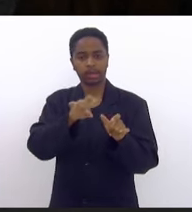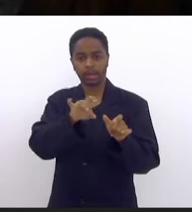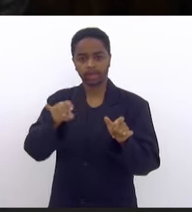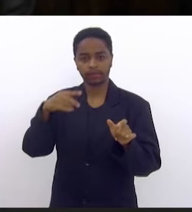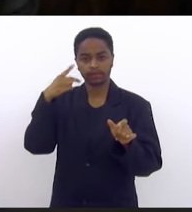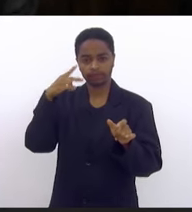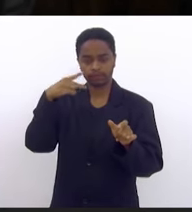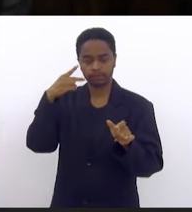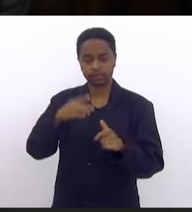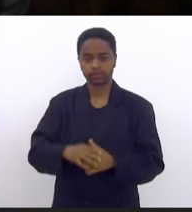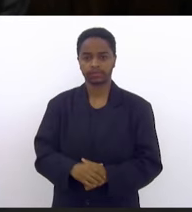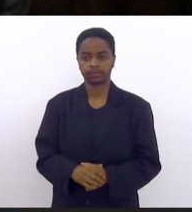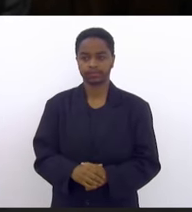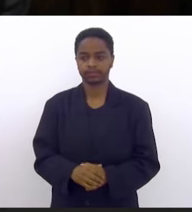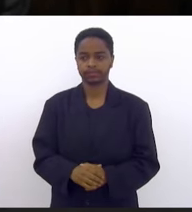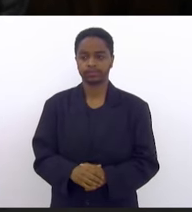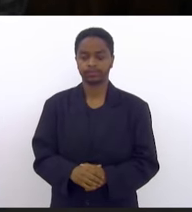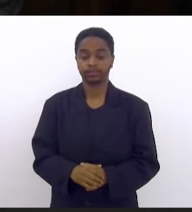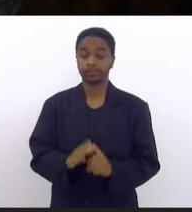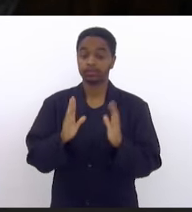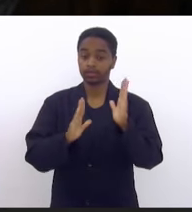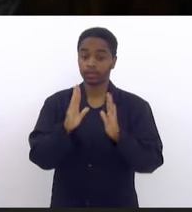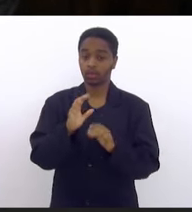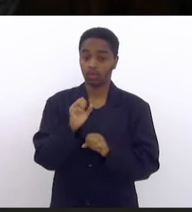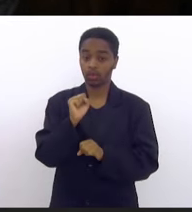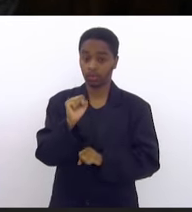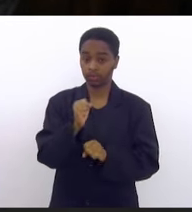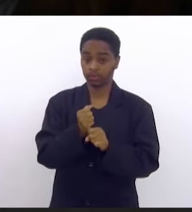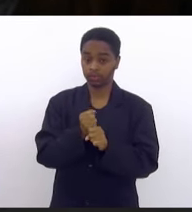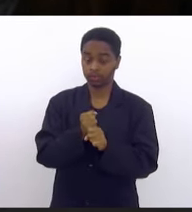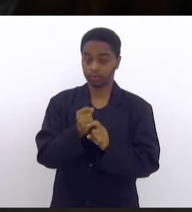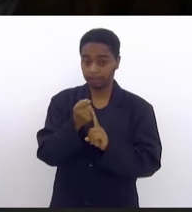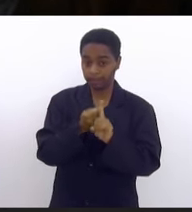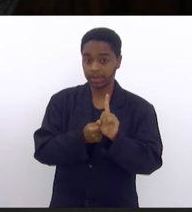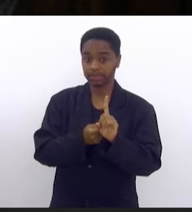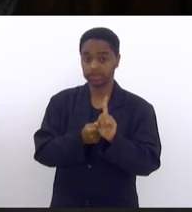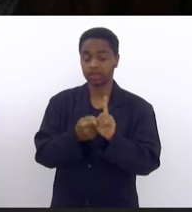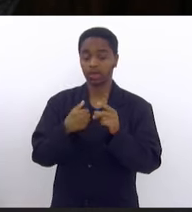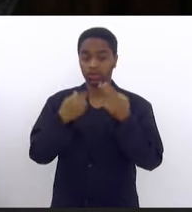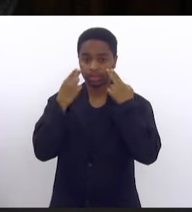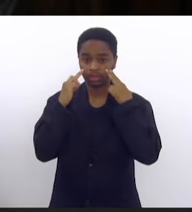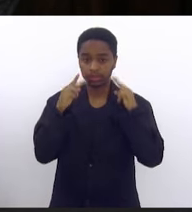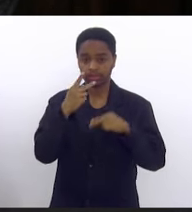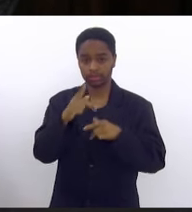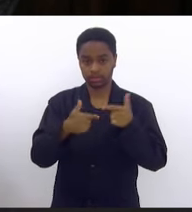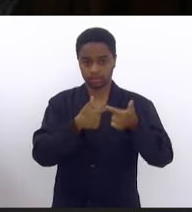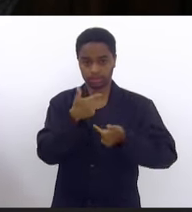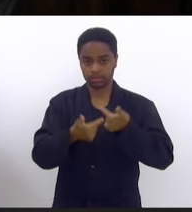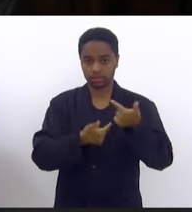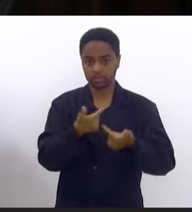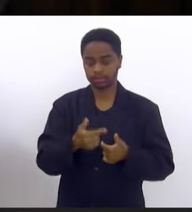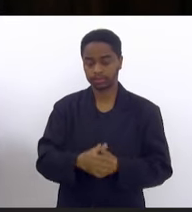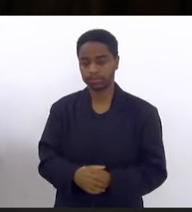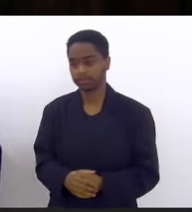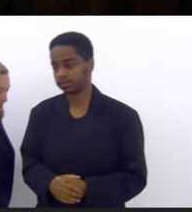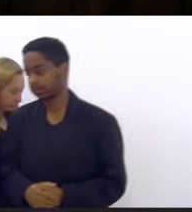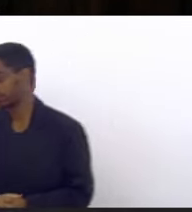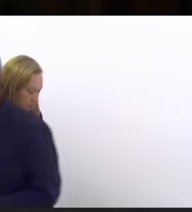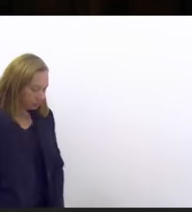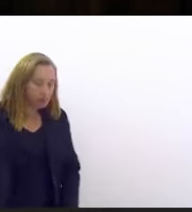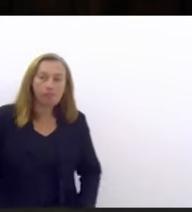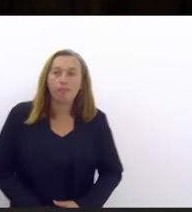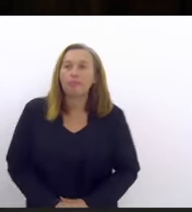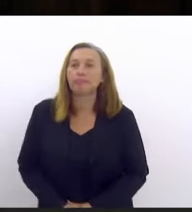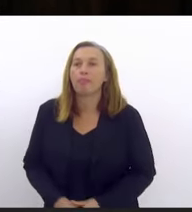Deputado, nesses 8 meses de mandato, eu sou testemunho do senhor, do trabalho que o senhor vem desenvolvendo. Eu